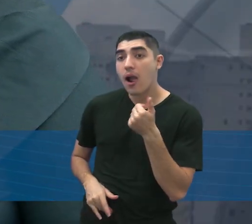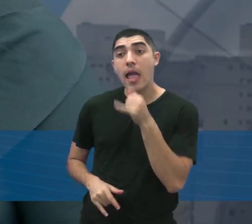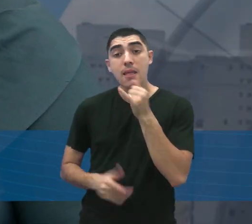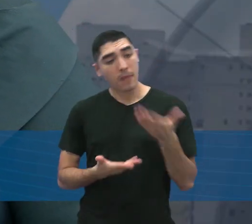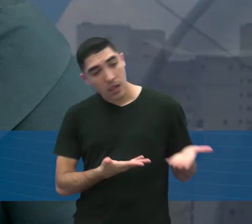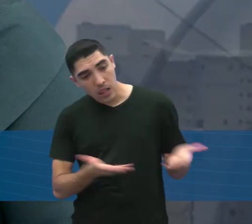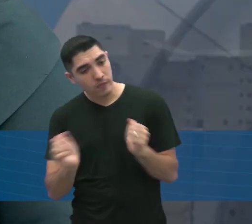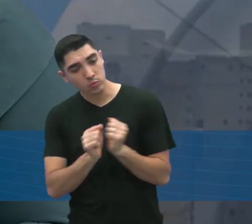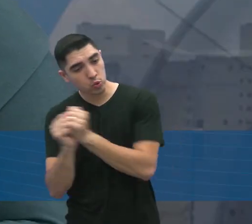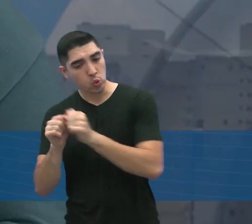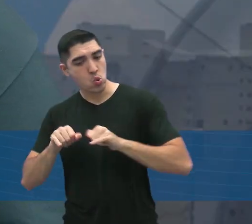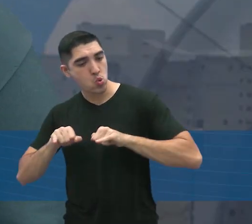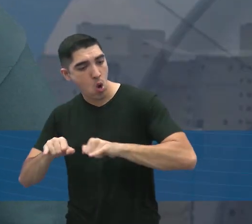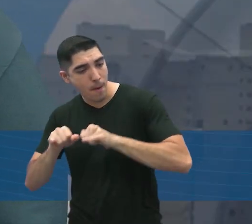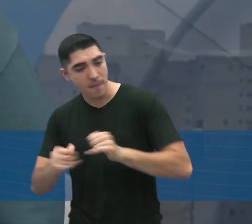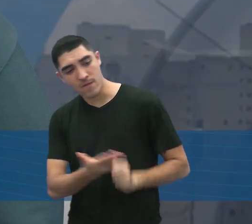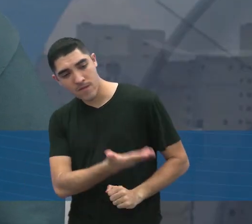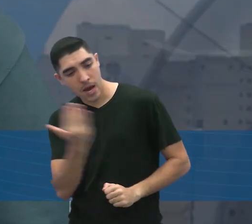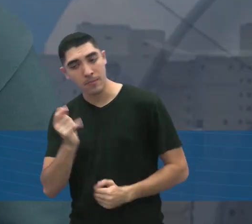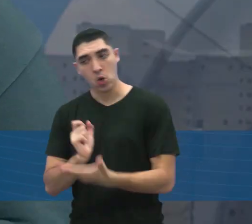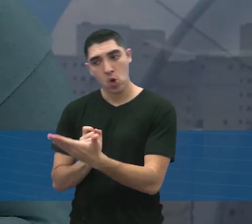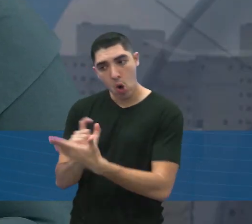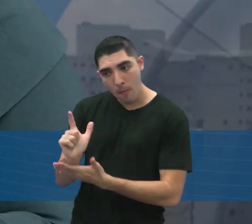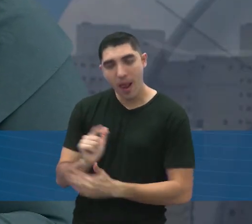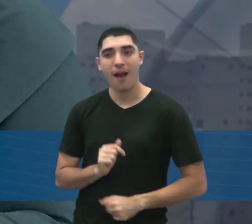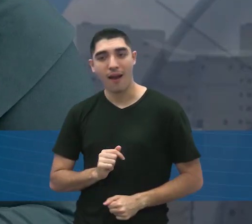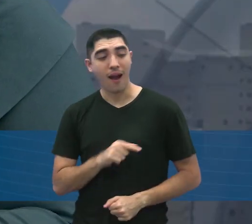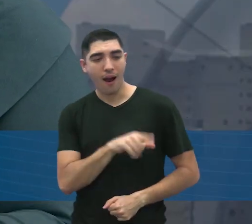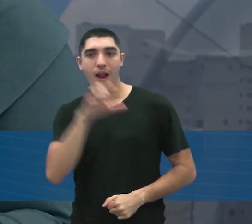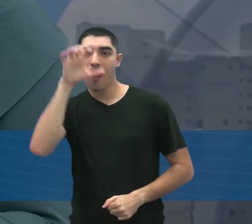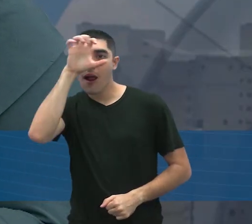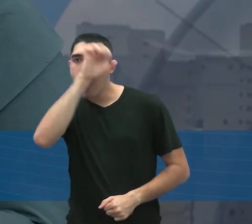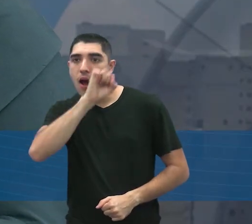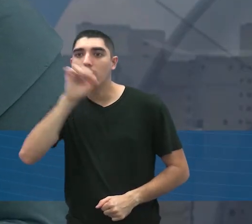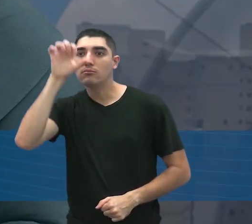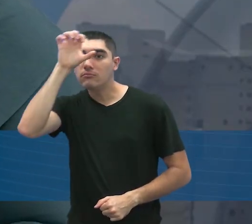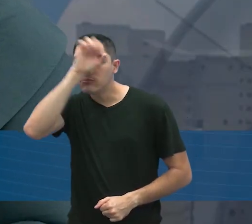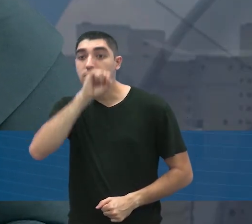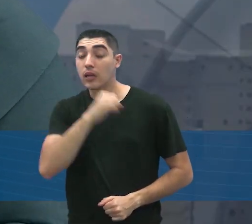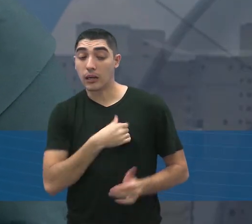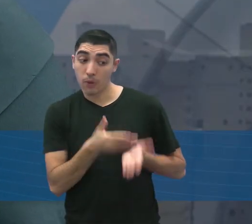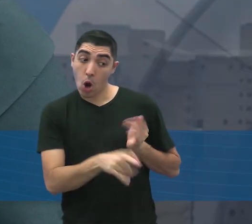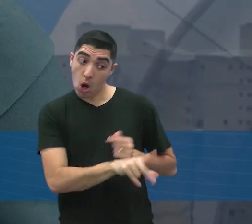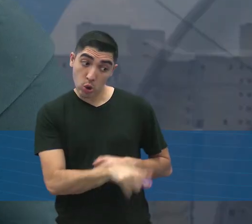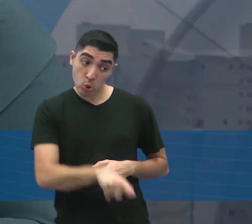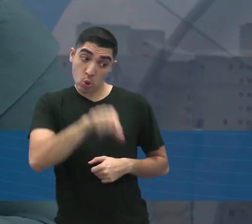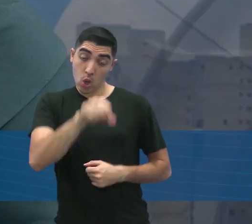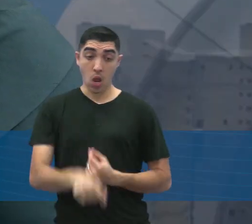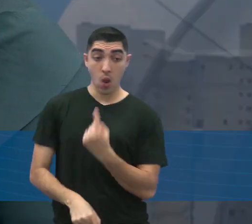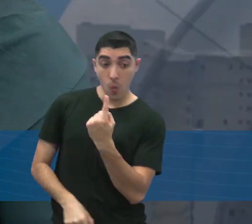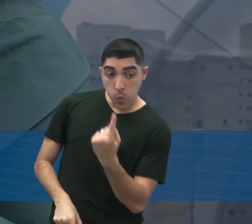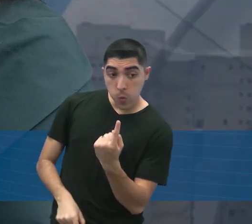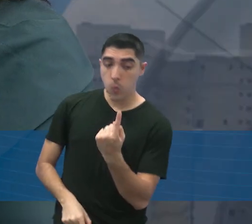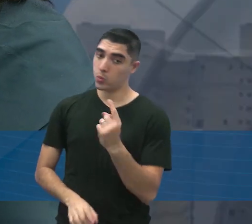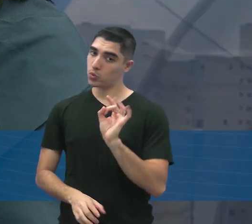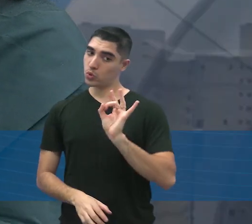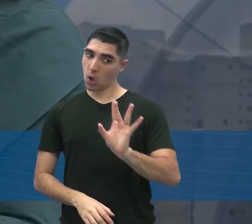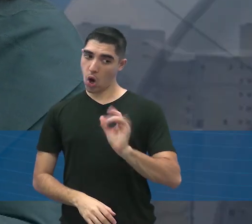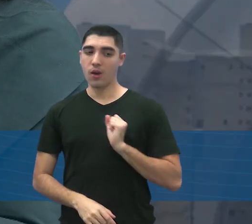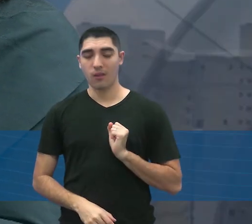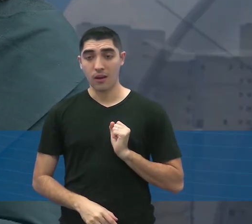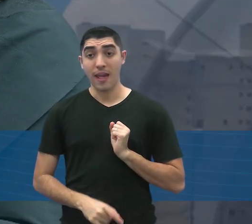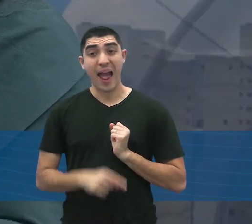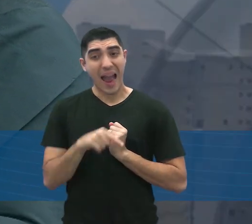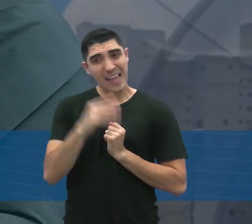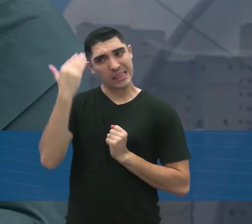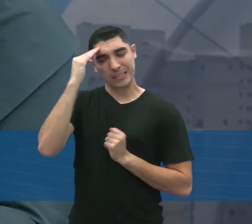que ela entenda ali a dinâmica do supermercado, né? E entender que a gente vai ter que sempre escolher. Quando eu escolho algo, eu estou